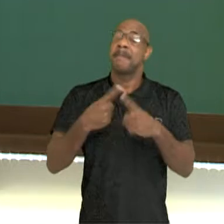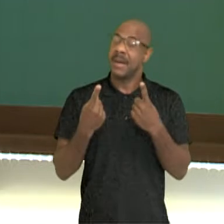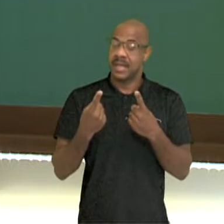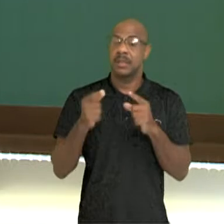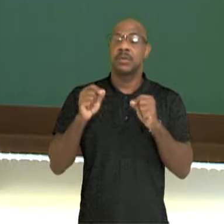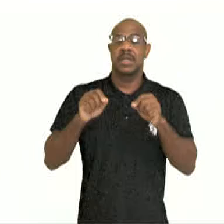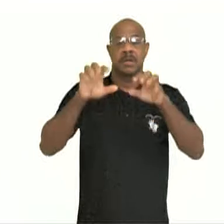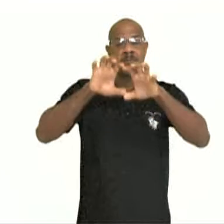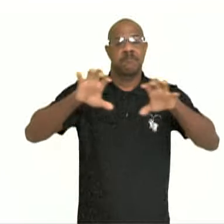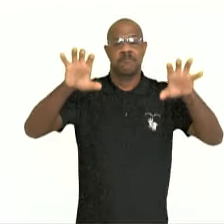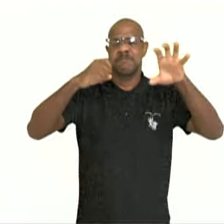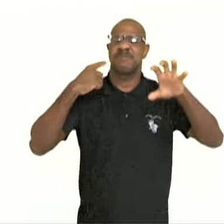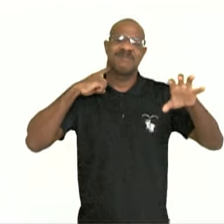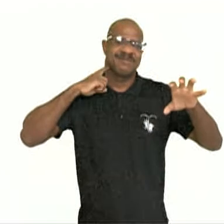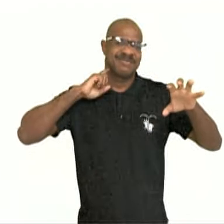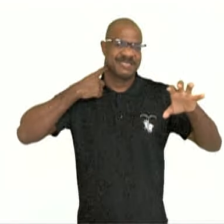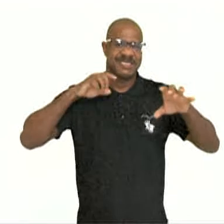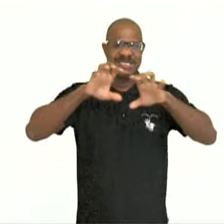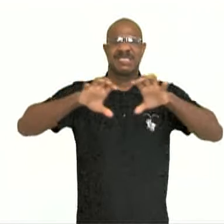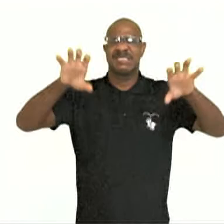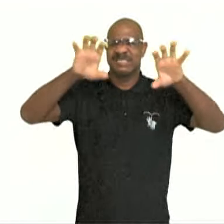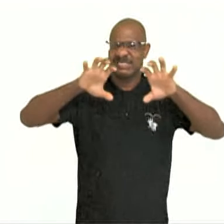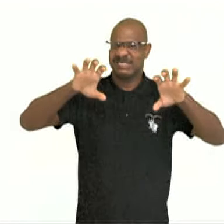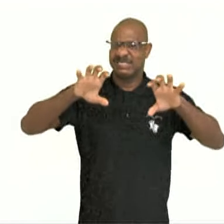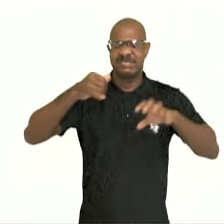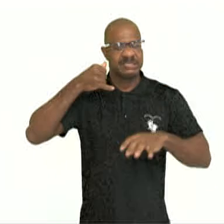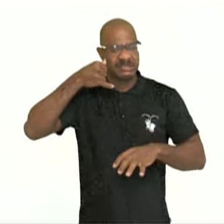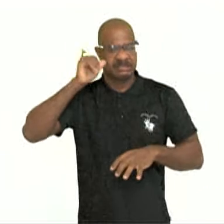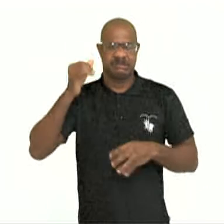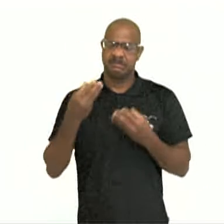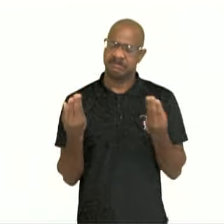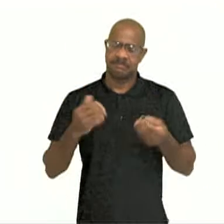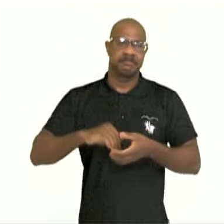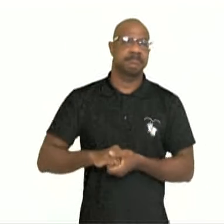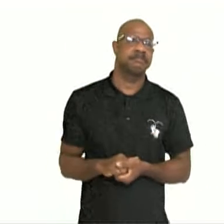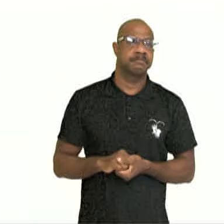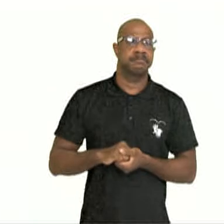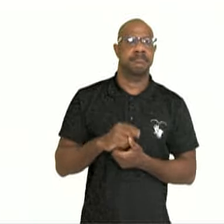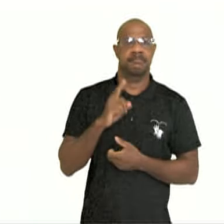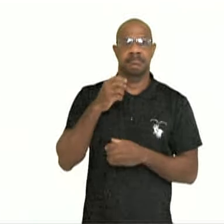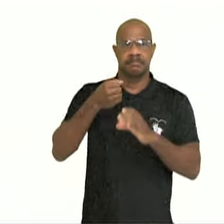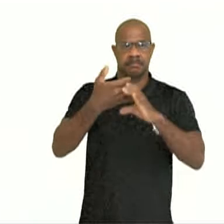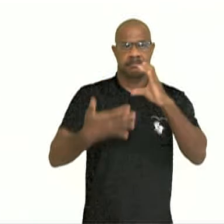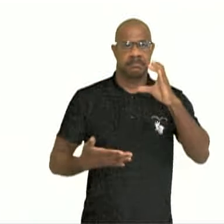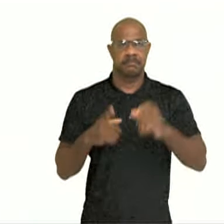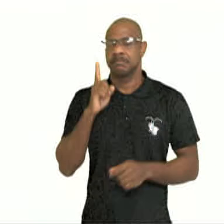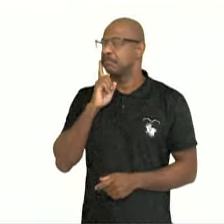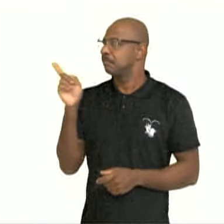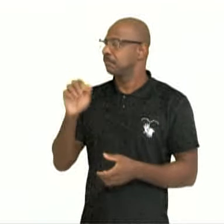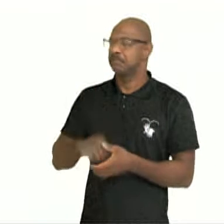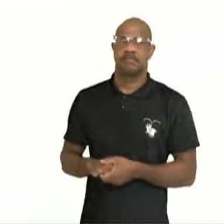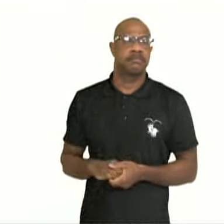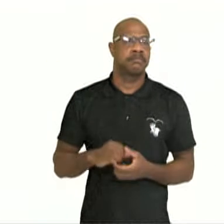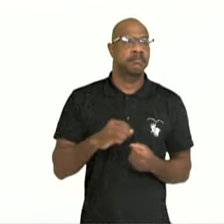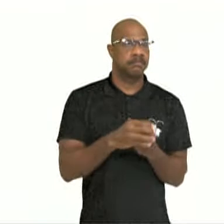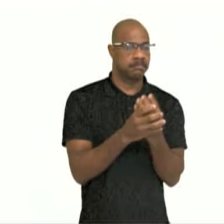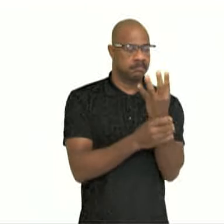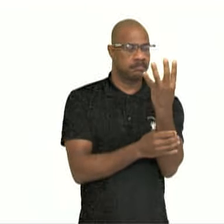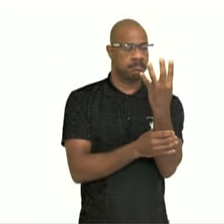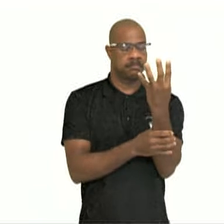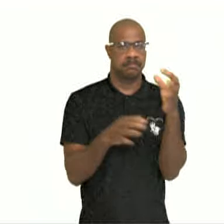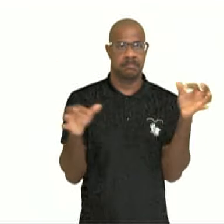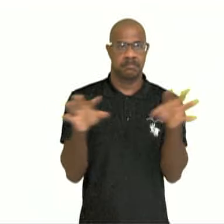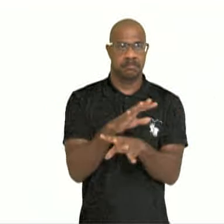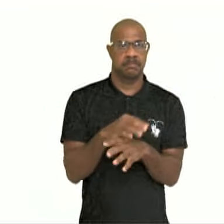Características desse grupo. Então, ela é considerada uma planta completa. O que é isso? Ela possui raiz, caule, folha, flor,